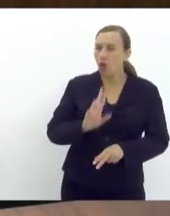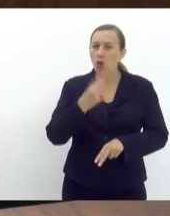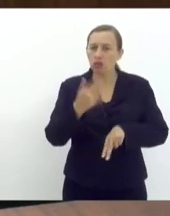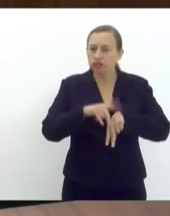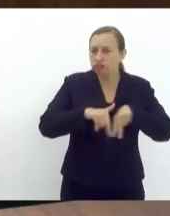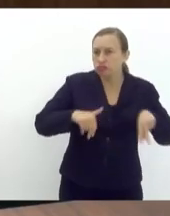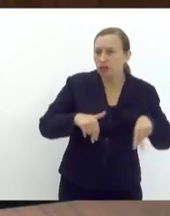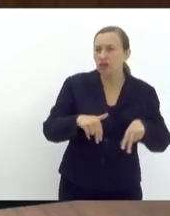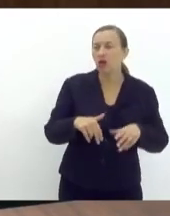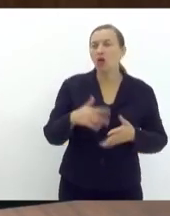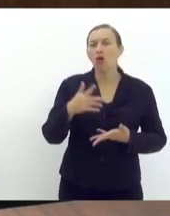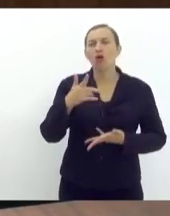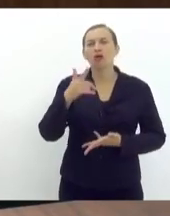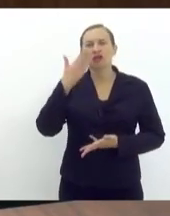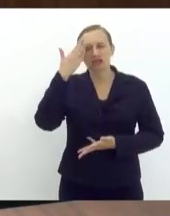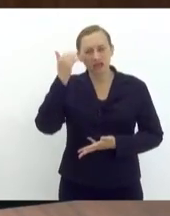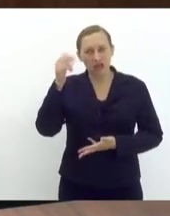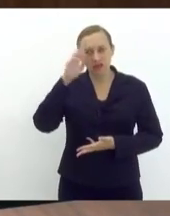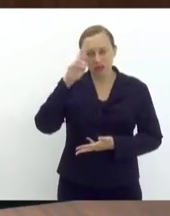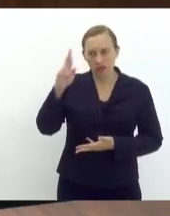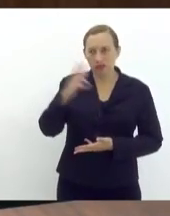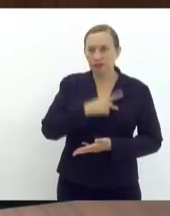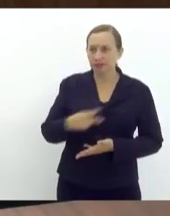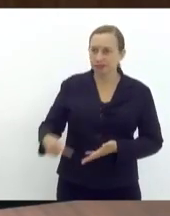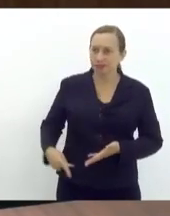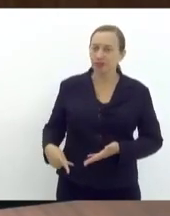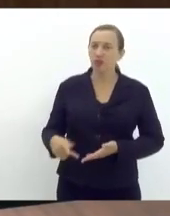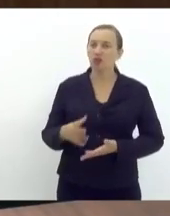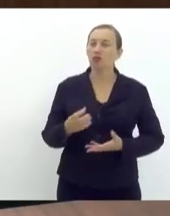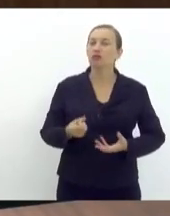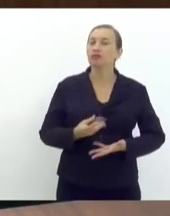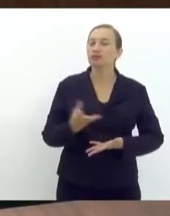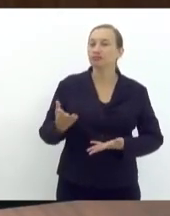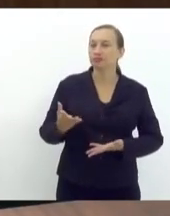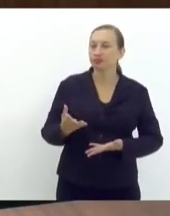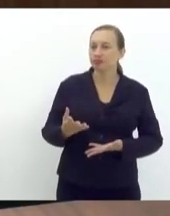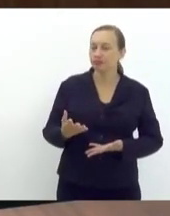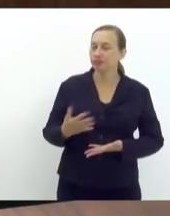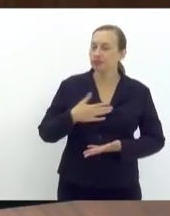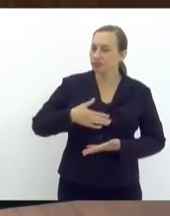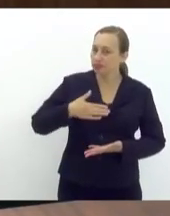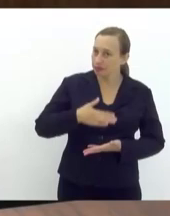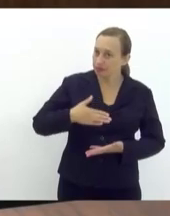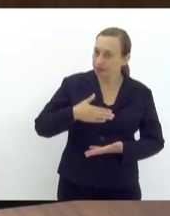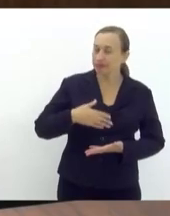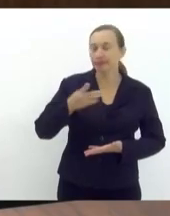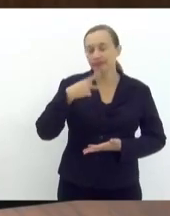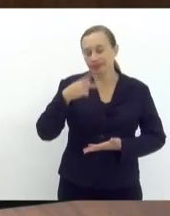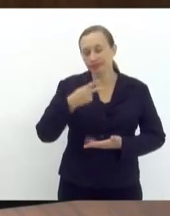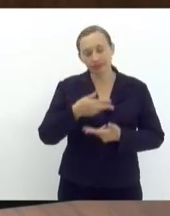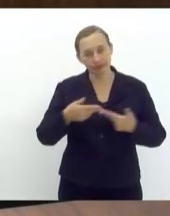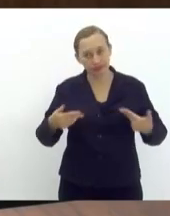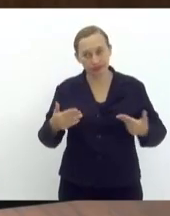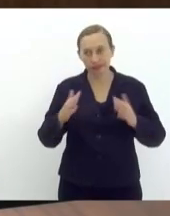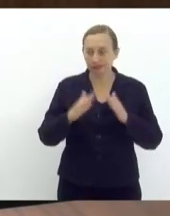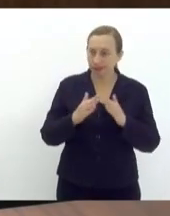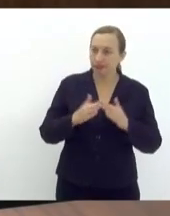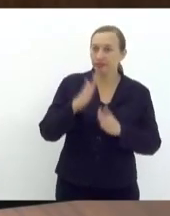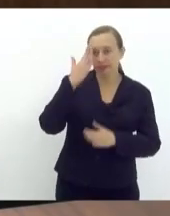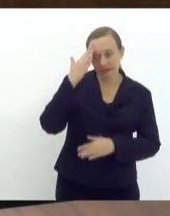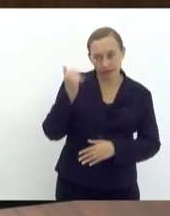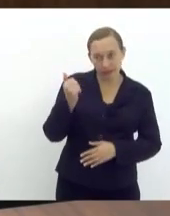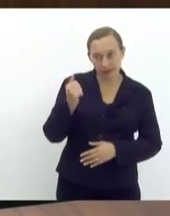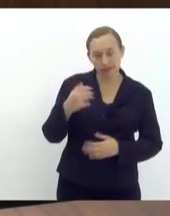vossa excelência sabe o quanto eu lhe estimo já manifestei isso dezenas de vezes nessa casa vossa excelência sabe que é